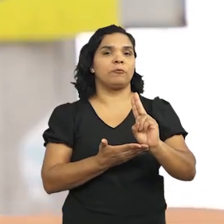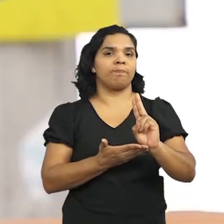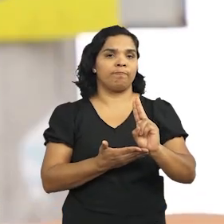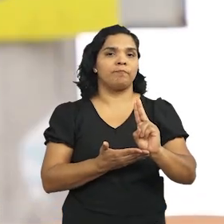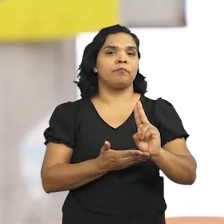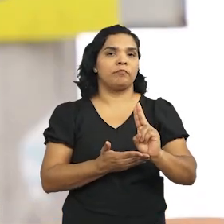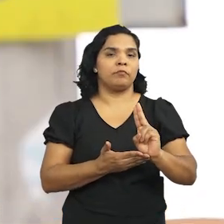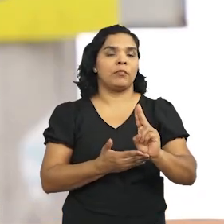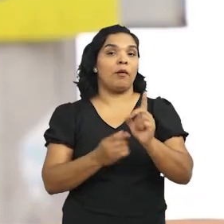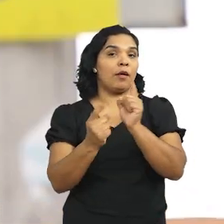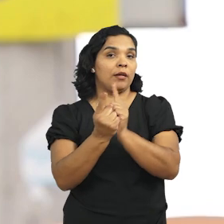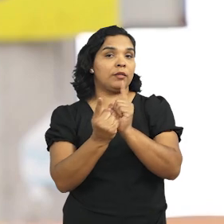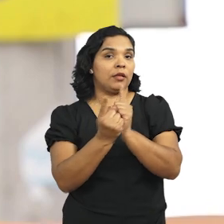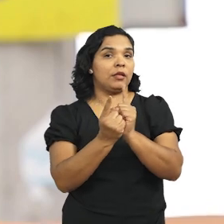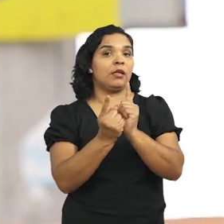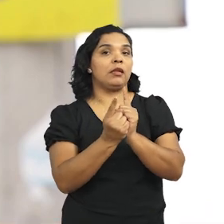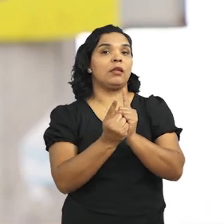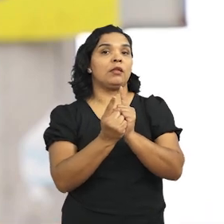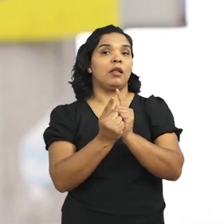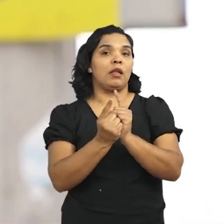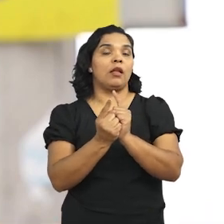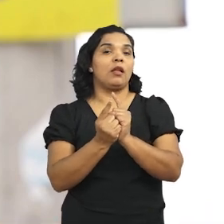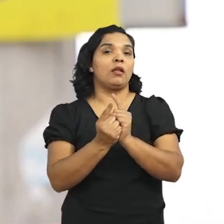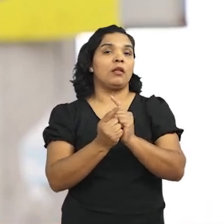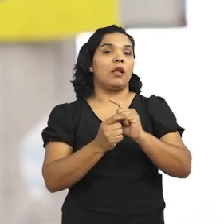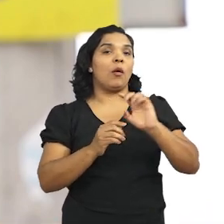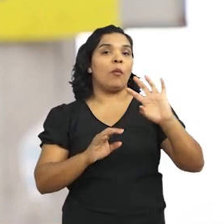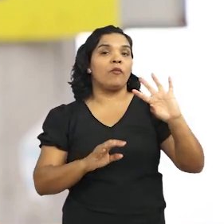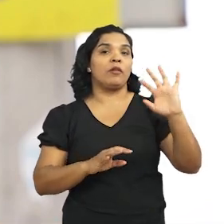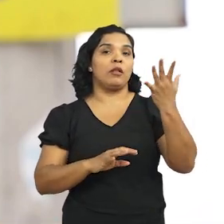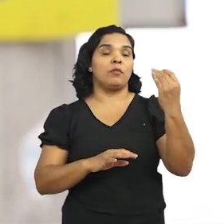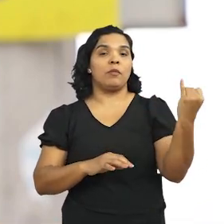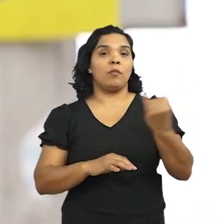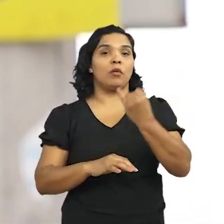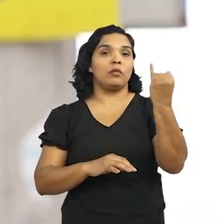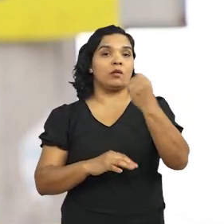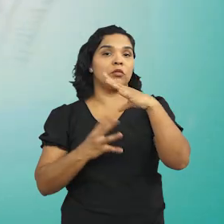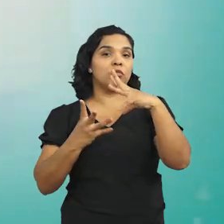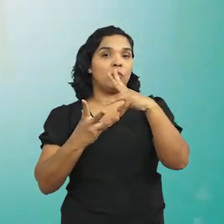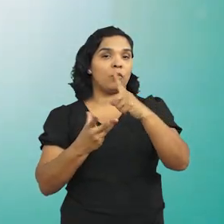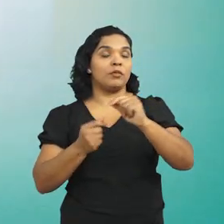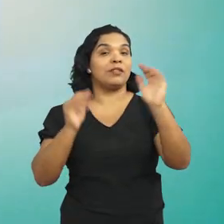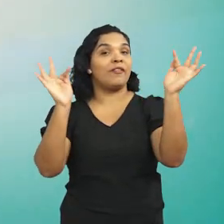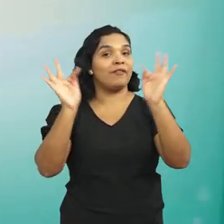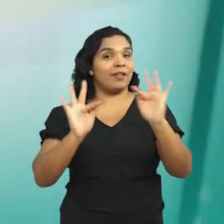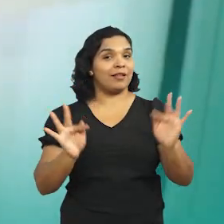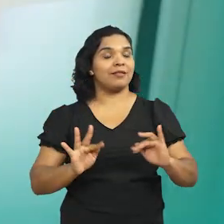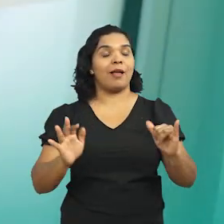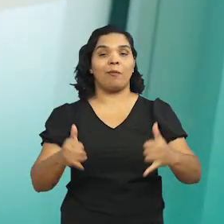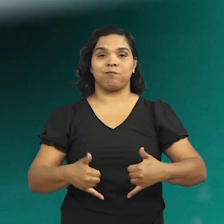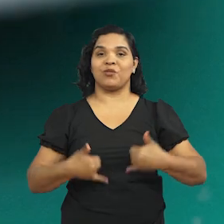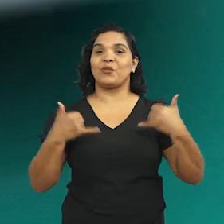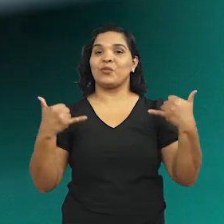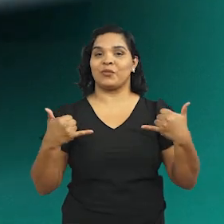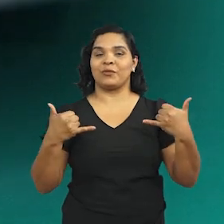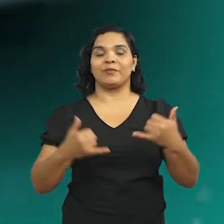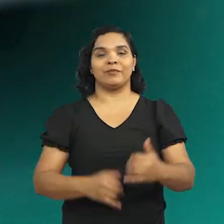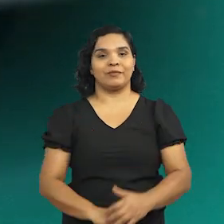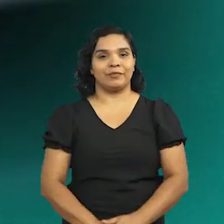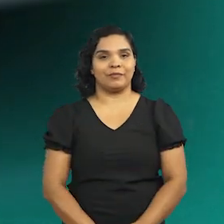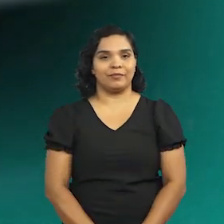Desenvolver um produto local para atender um fenômeno tão relevante no mundo é algo assim que deixa a gente feliz e dá orgulho.